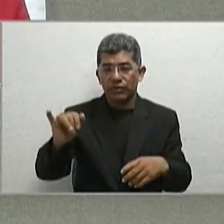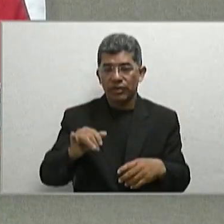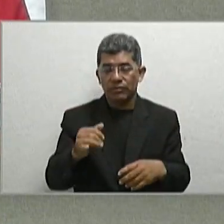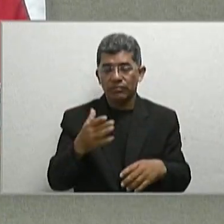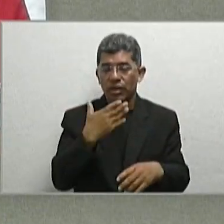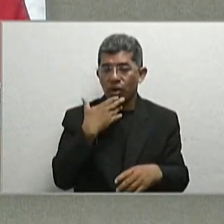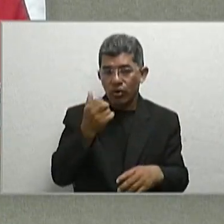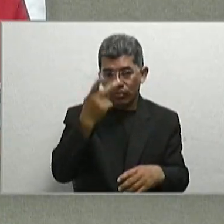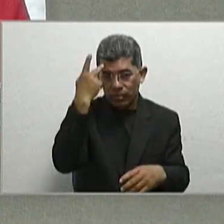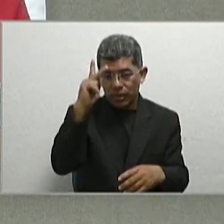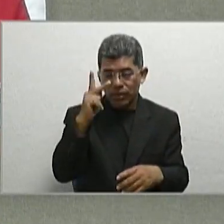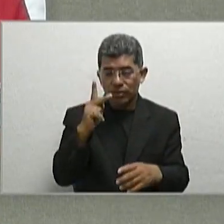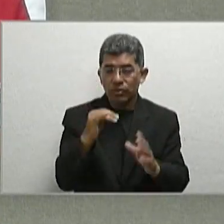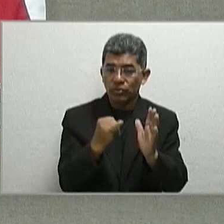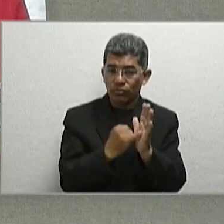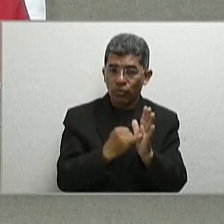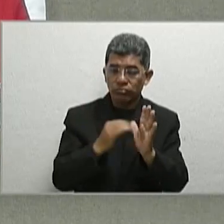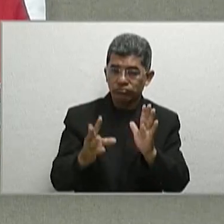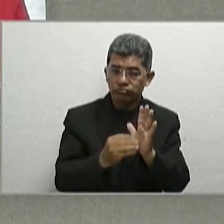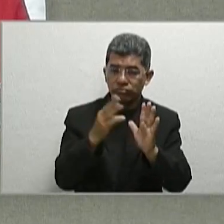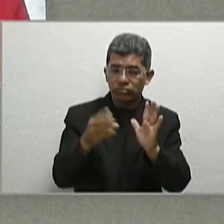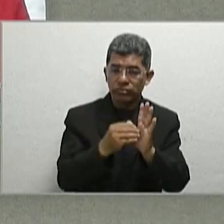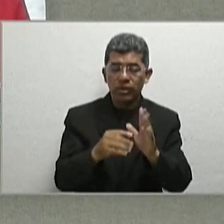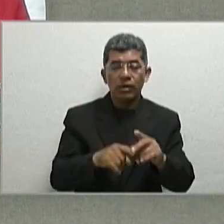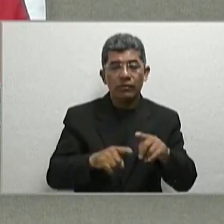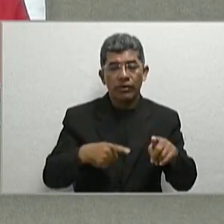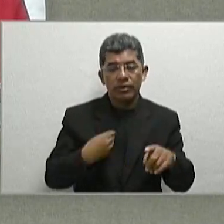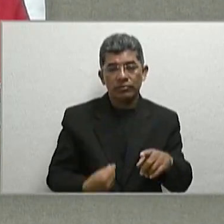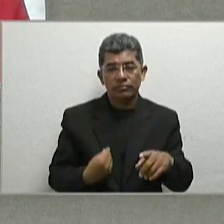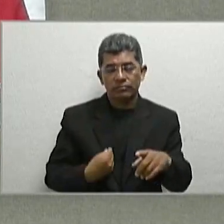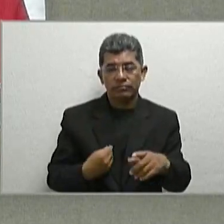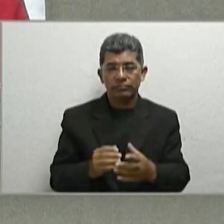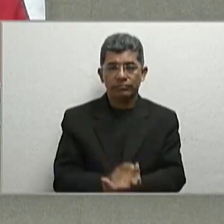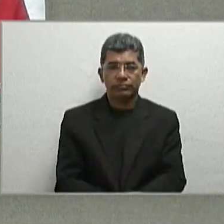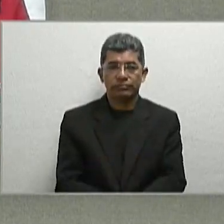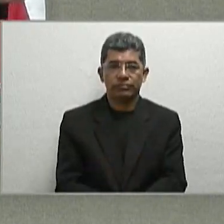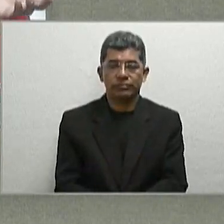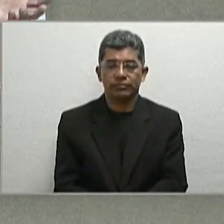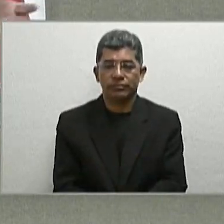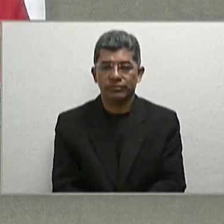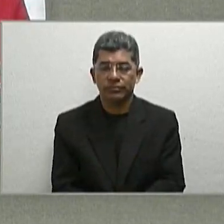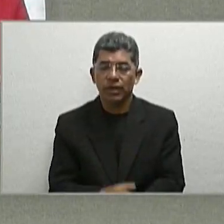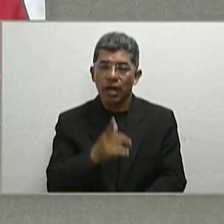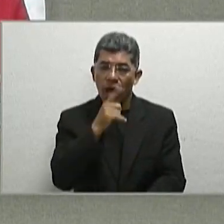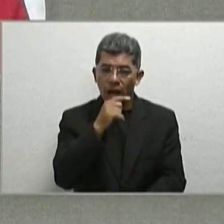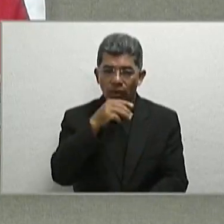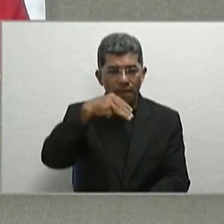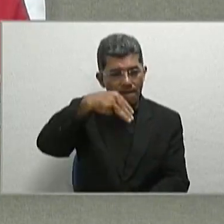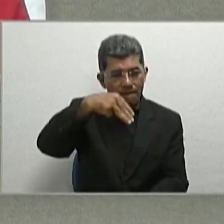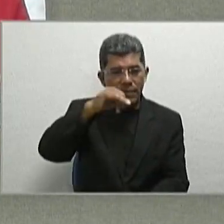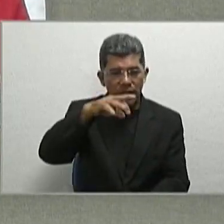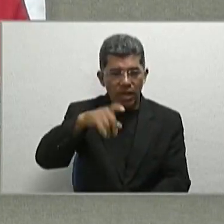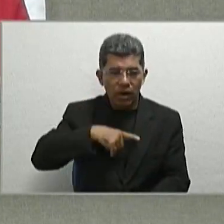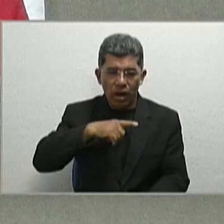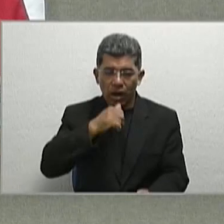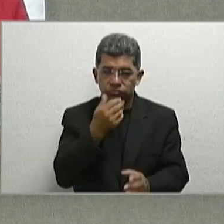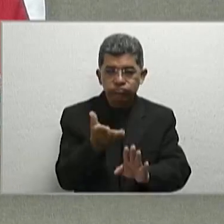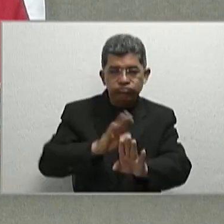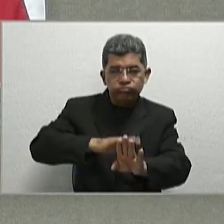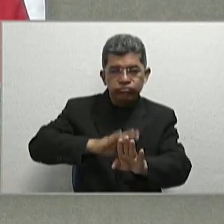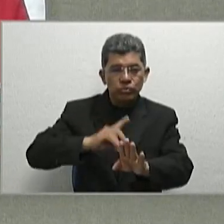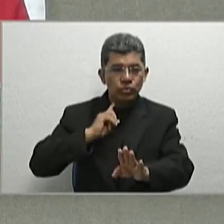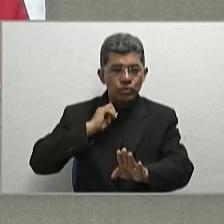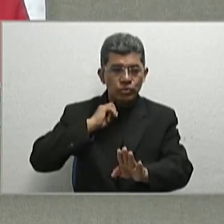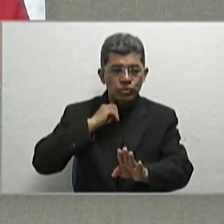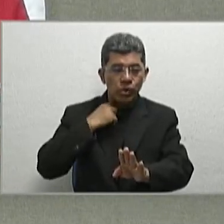melhorar a arrecadação do estado e vai deixar de existir essas essa águas minerais clandestinas que está que tá plorer